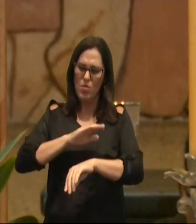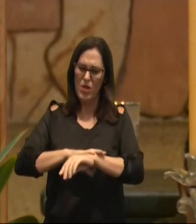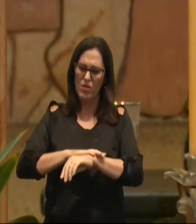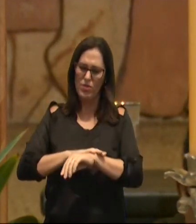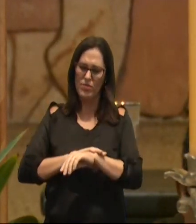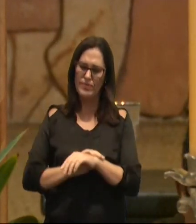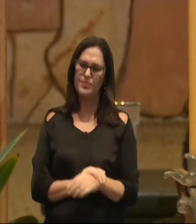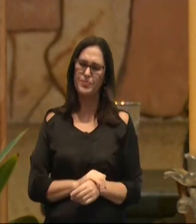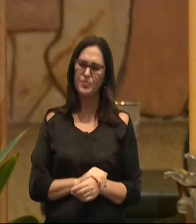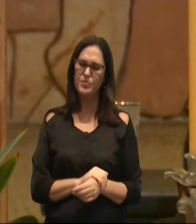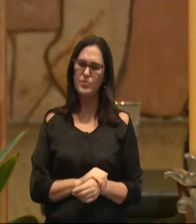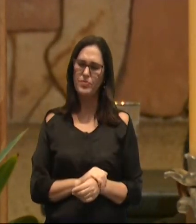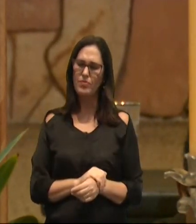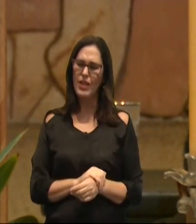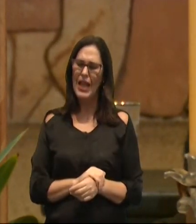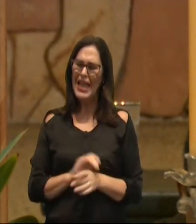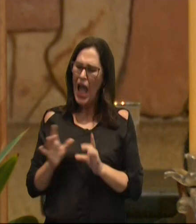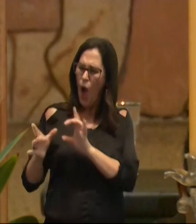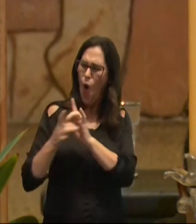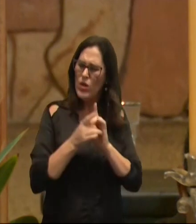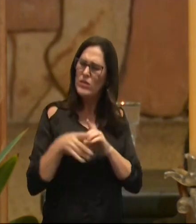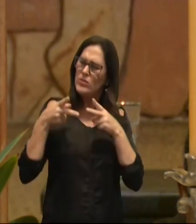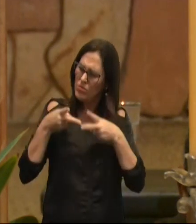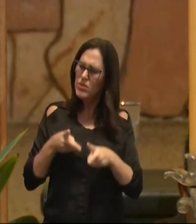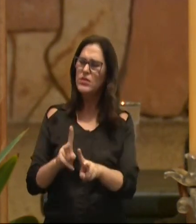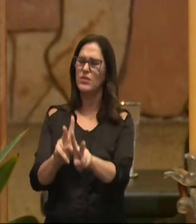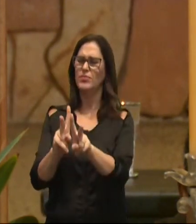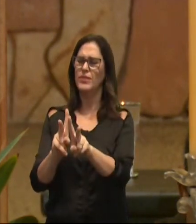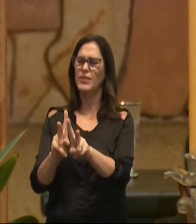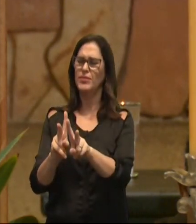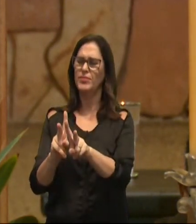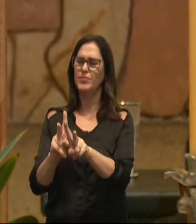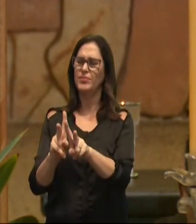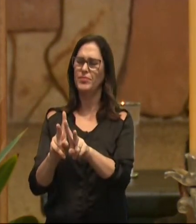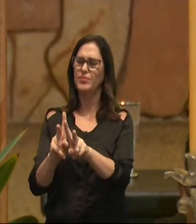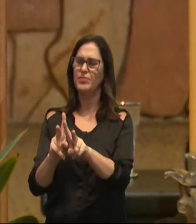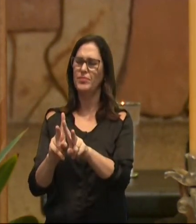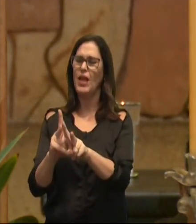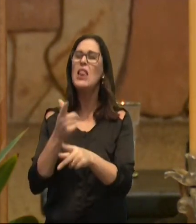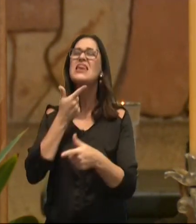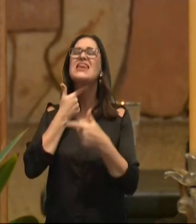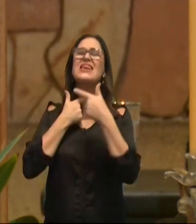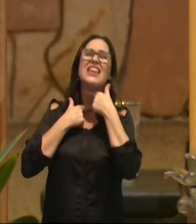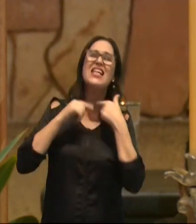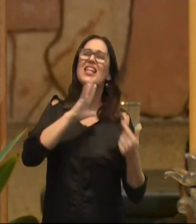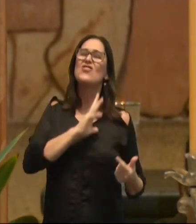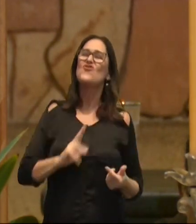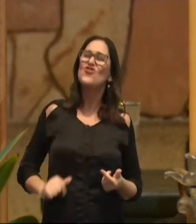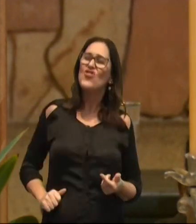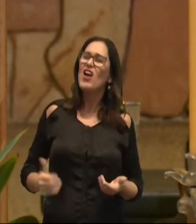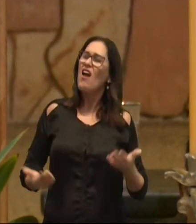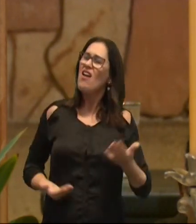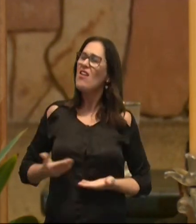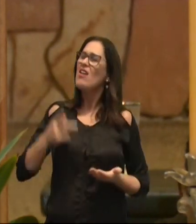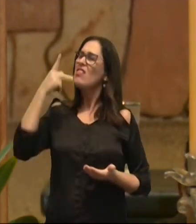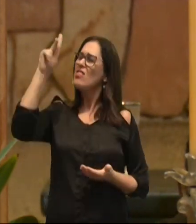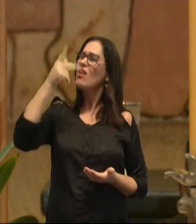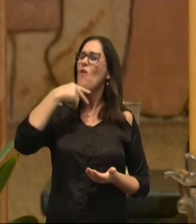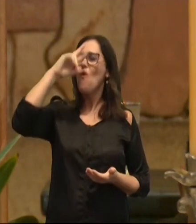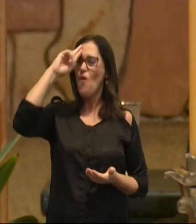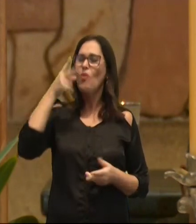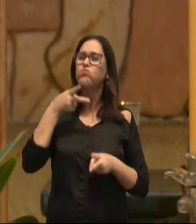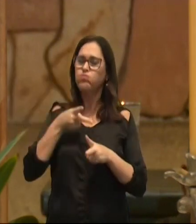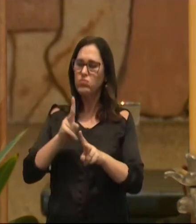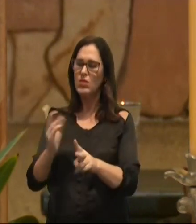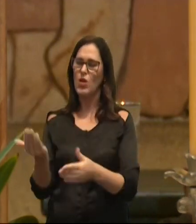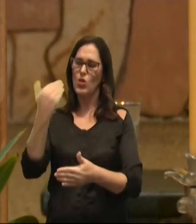Senhor. Que esta união possa permanecer, que este desejo de adorar e de servir ao Senhor